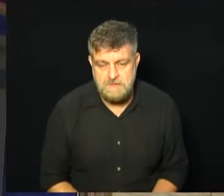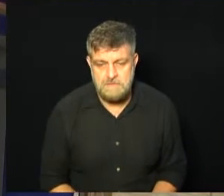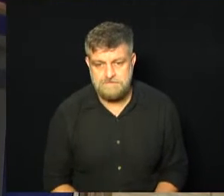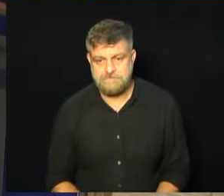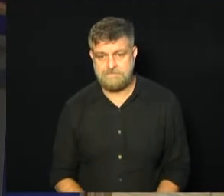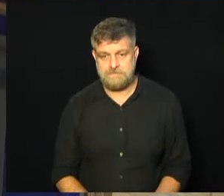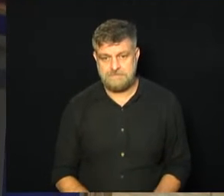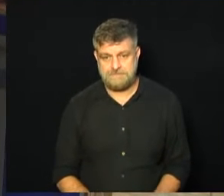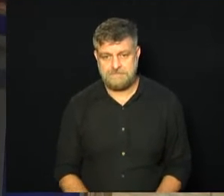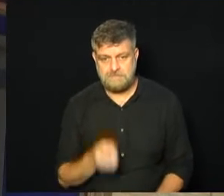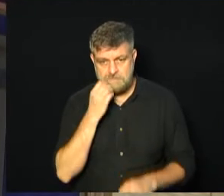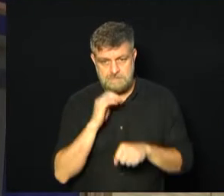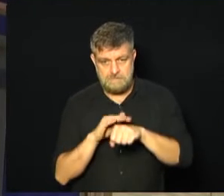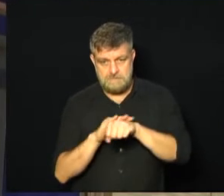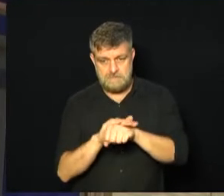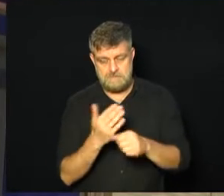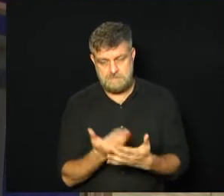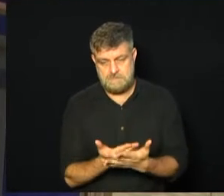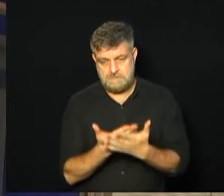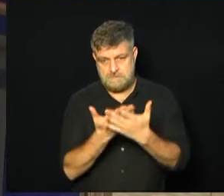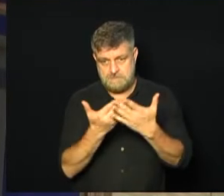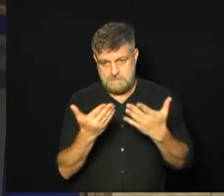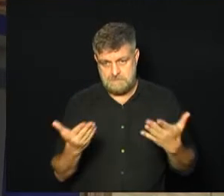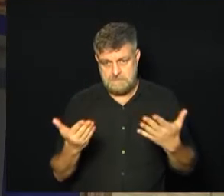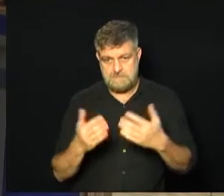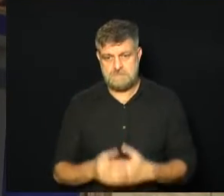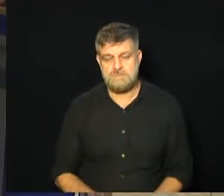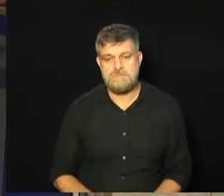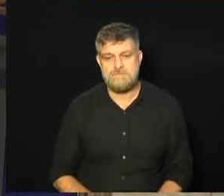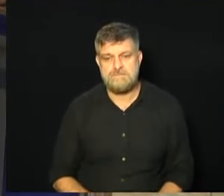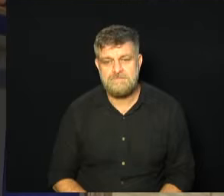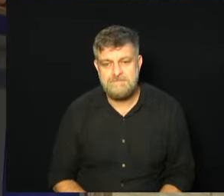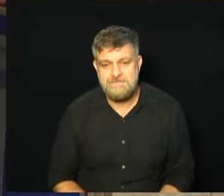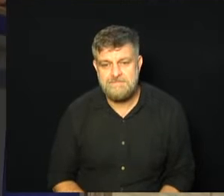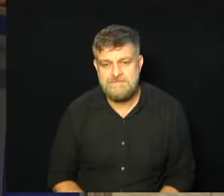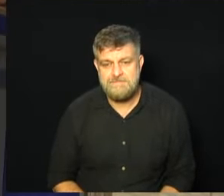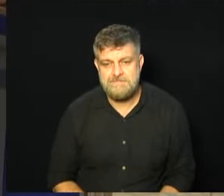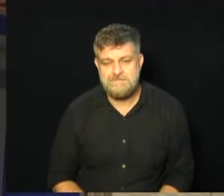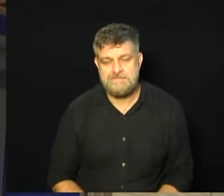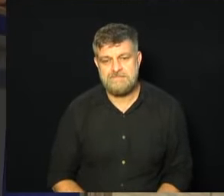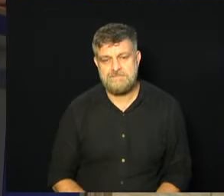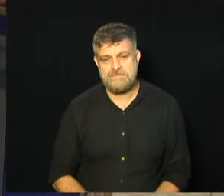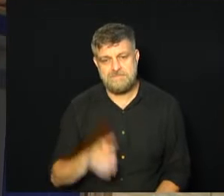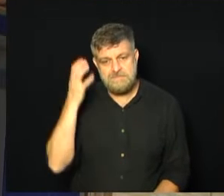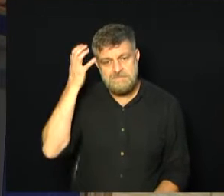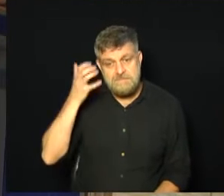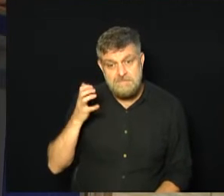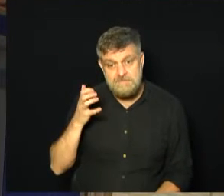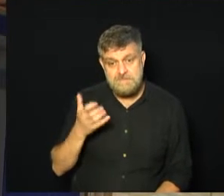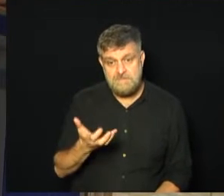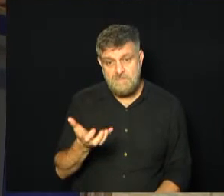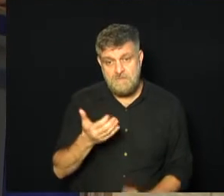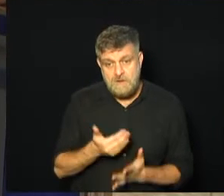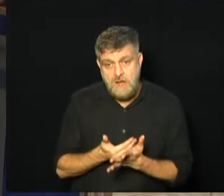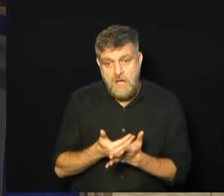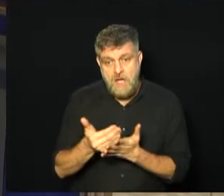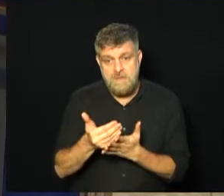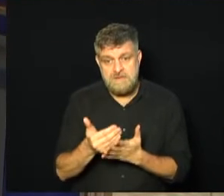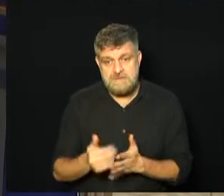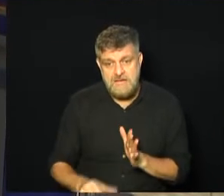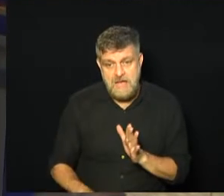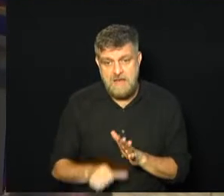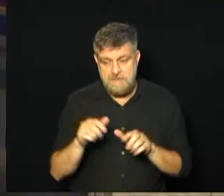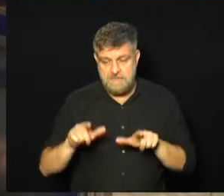Bem, boa noite a todas, a todos, a todos. Guida, quero começar, né, falando, é a primeira